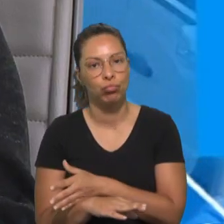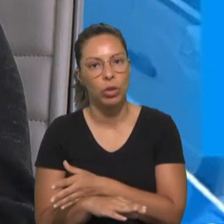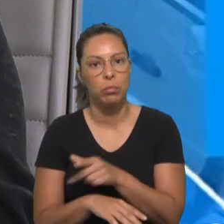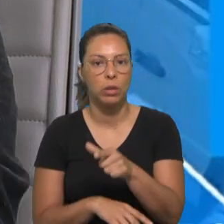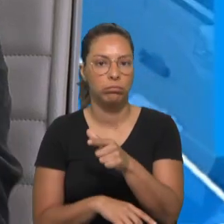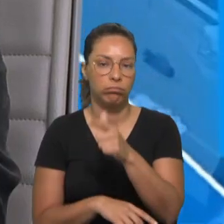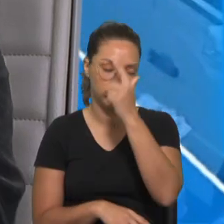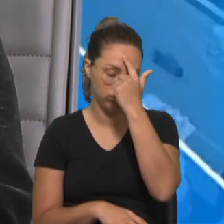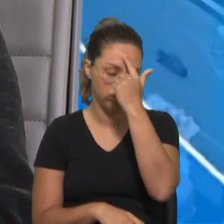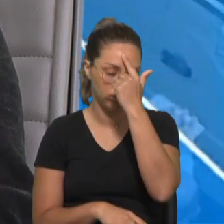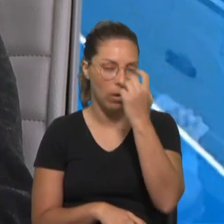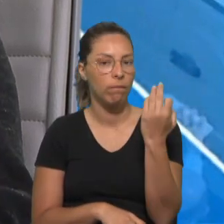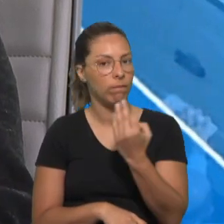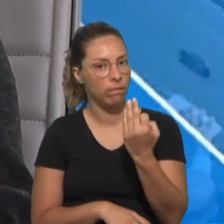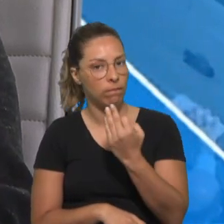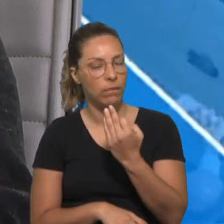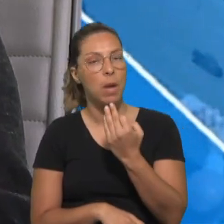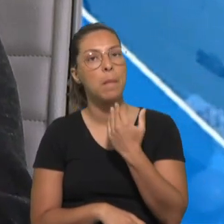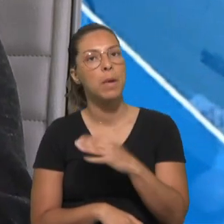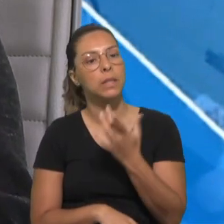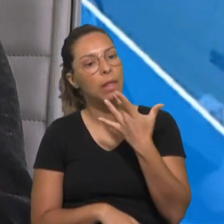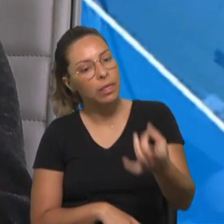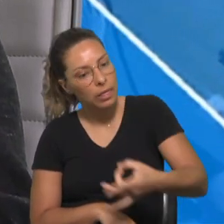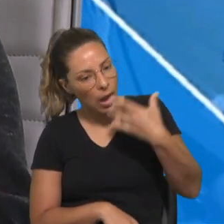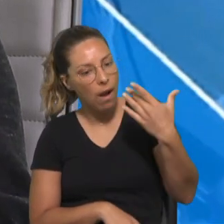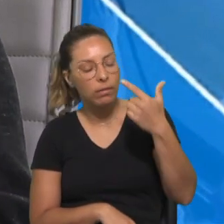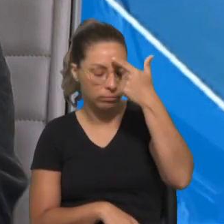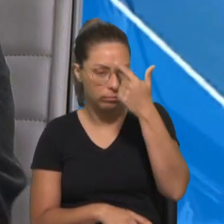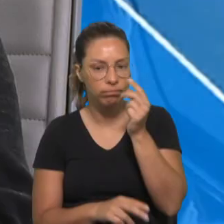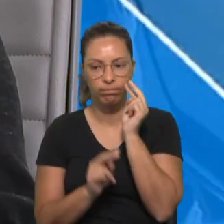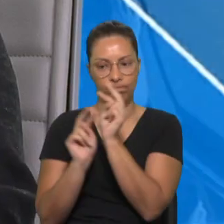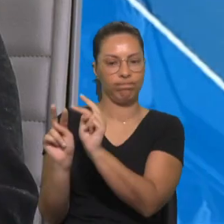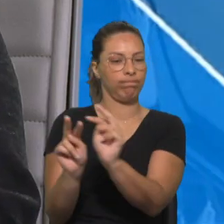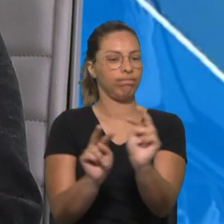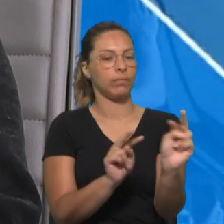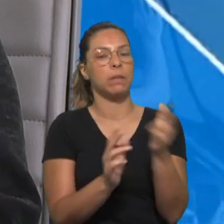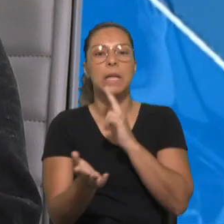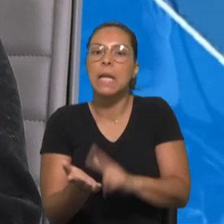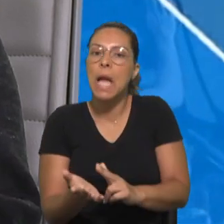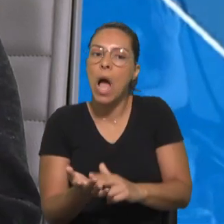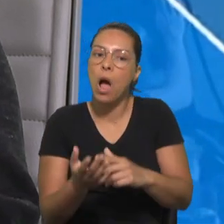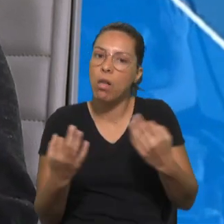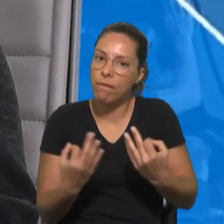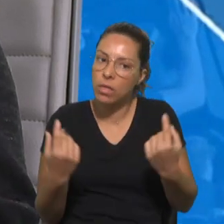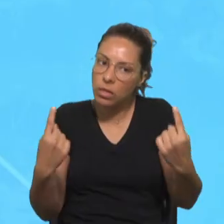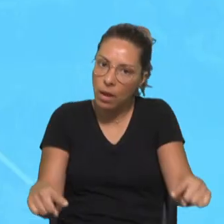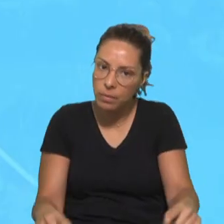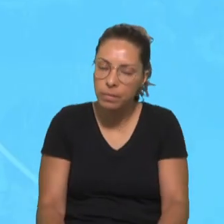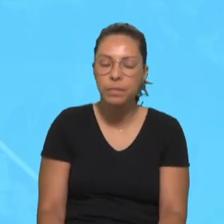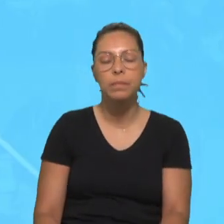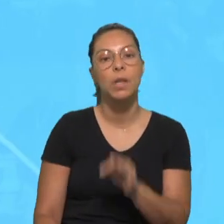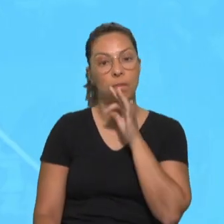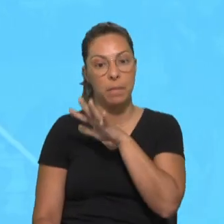mas que de facto nos dê esse critério da leitura da realidade muito mais real, muito mais concreta. Estas famílias